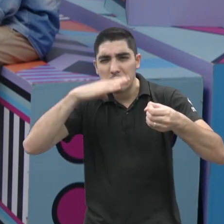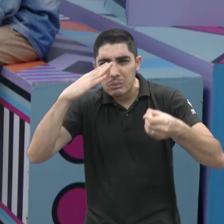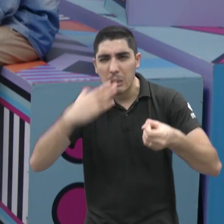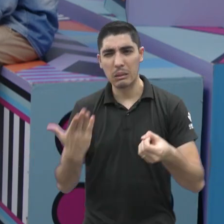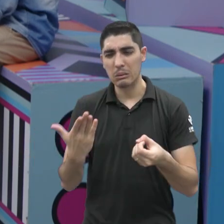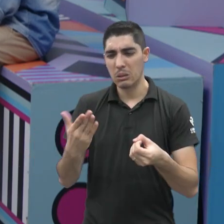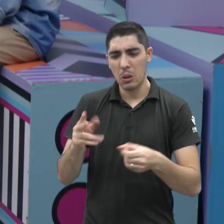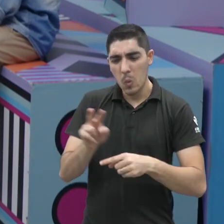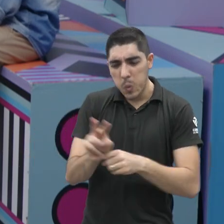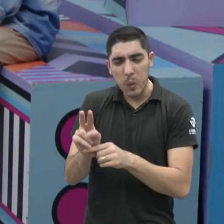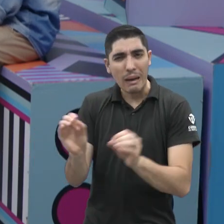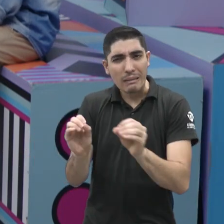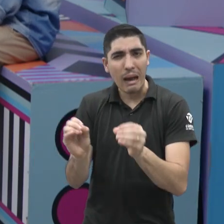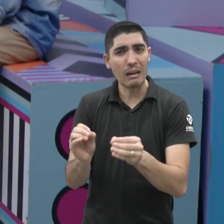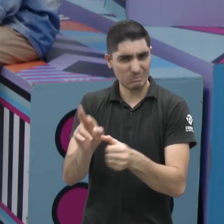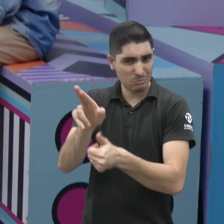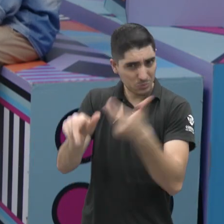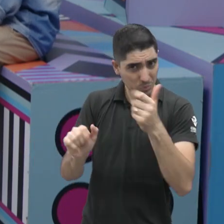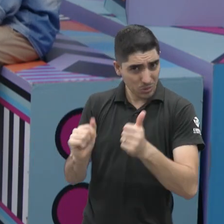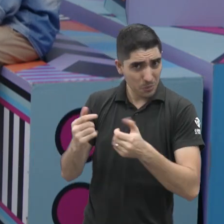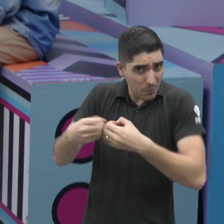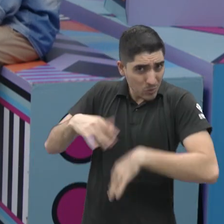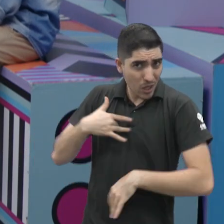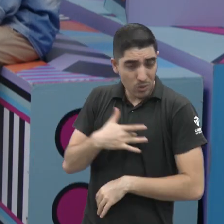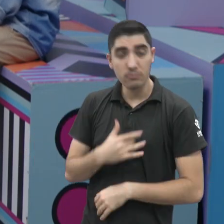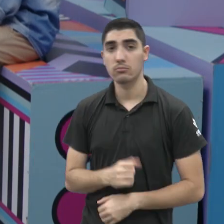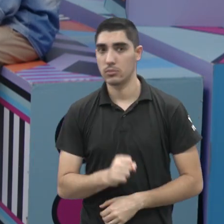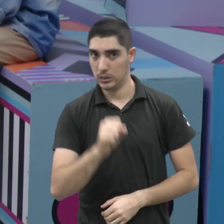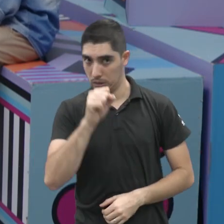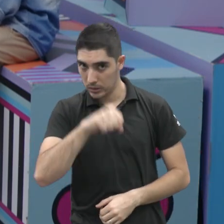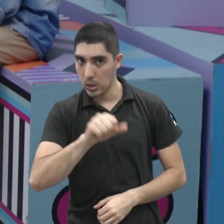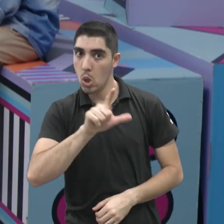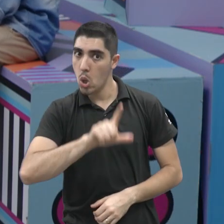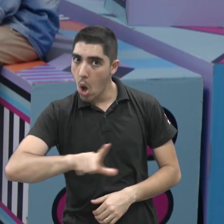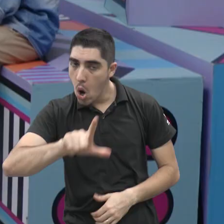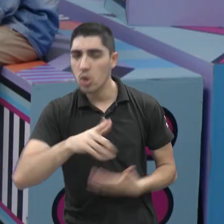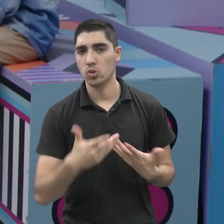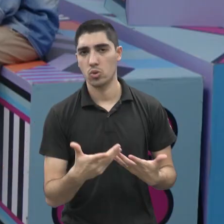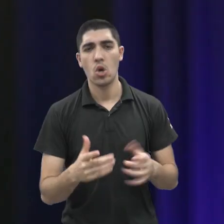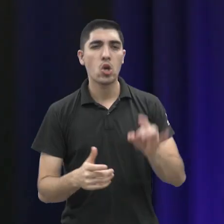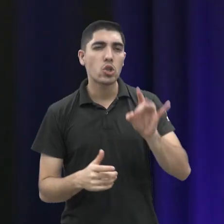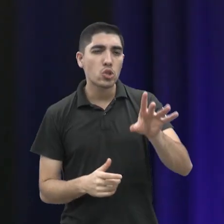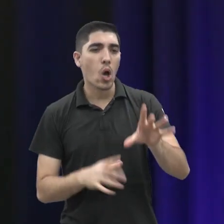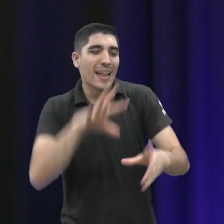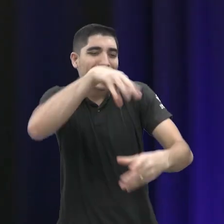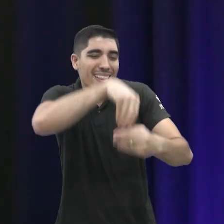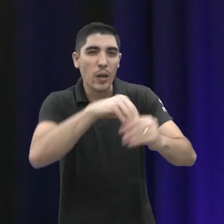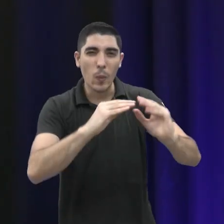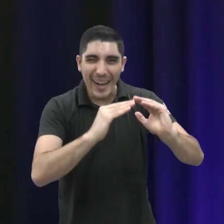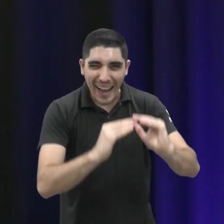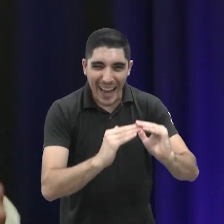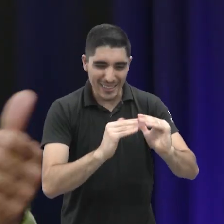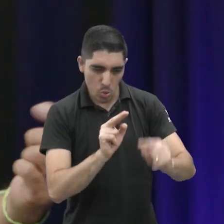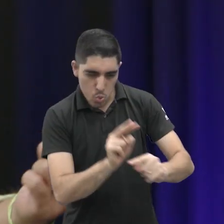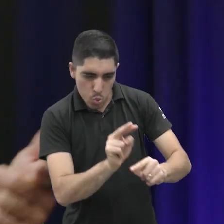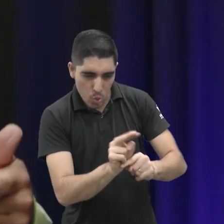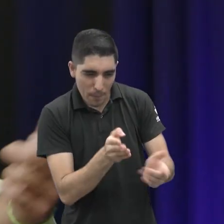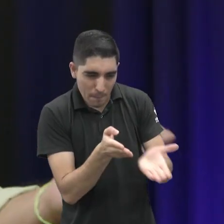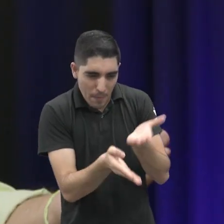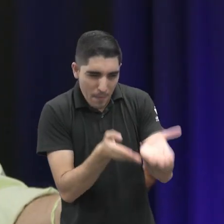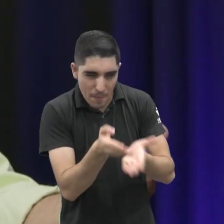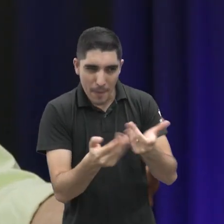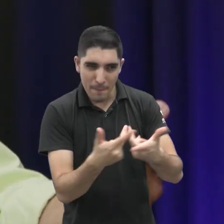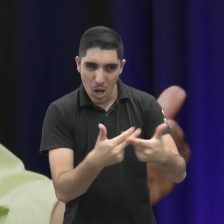esgoto, problemas como ela relatou, mau cheiro, também acaba, de certa forma, onerando a saúde pública, né? Com certeza, e a gente está falando, inclusive, não só